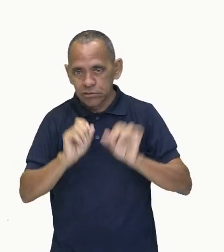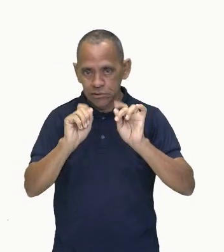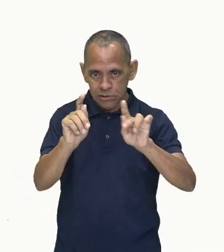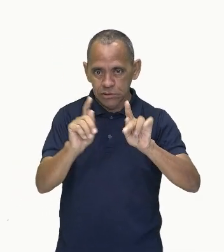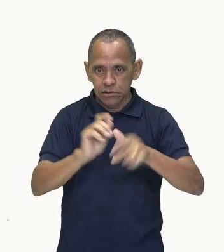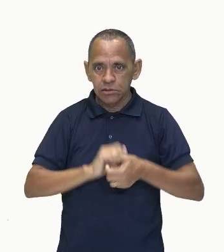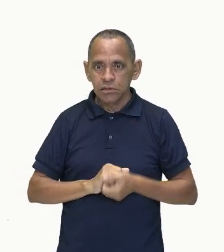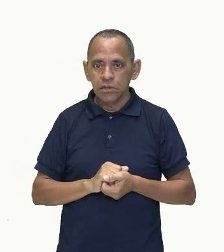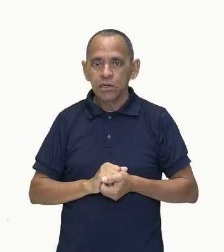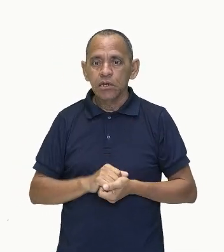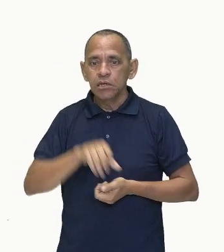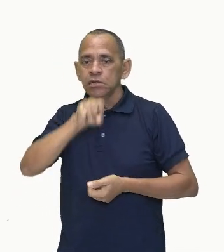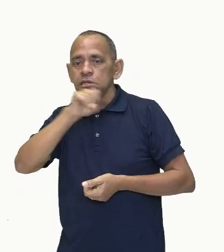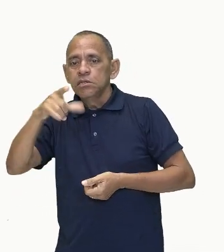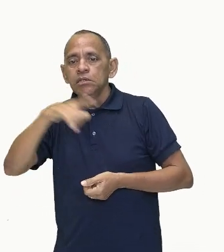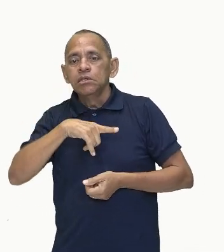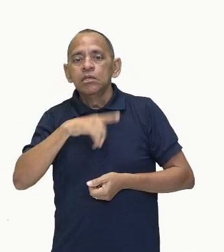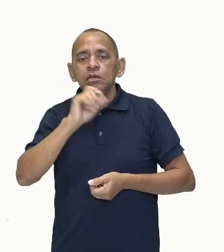tivermos aqui